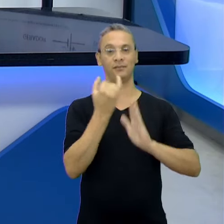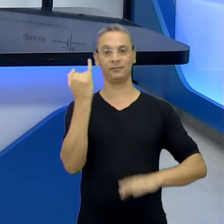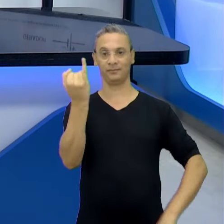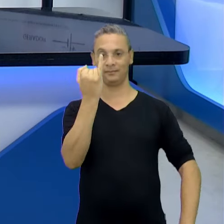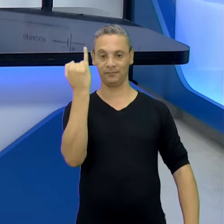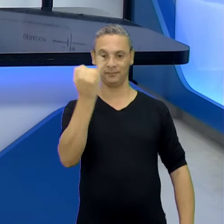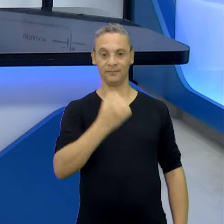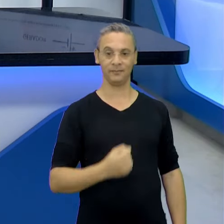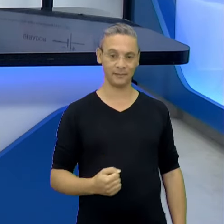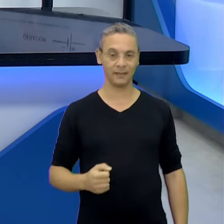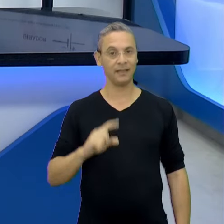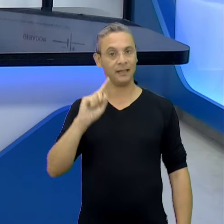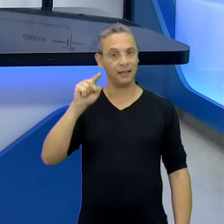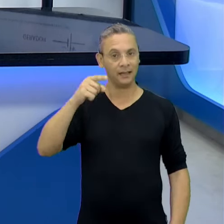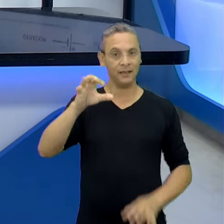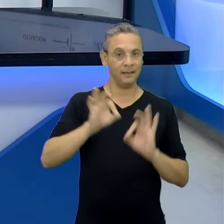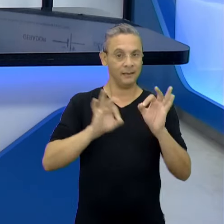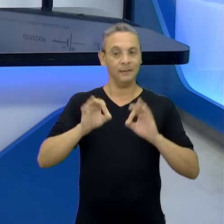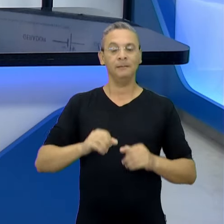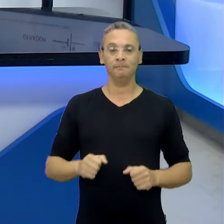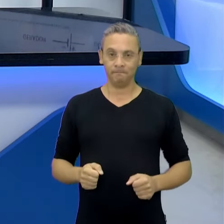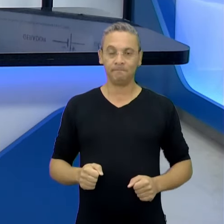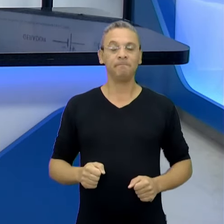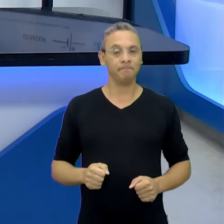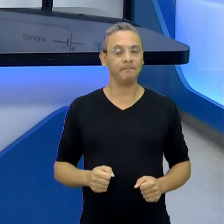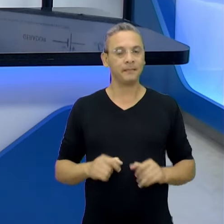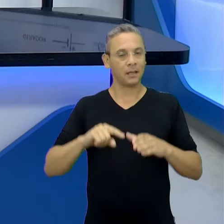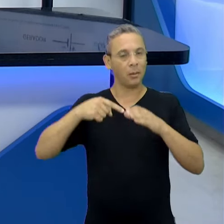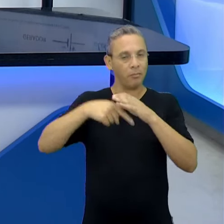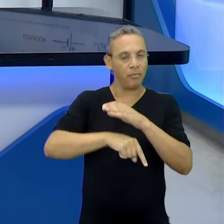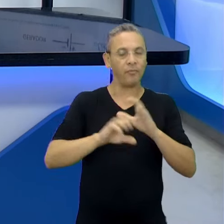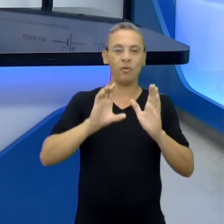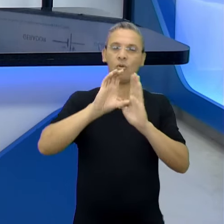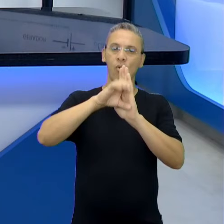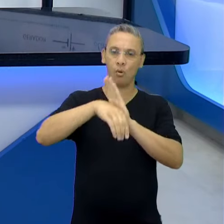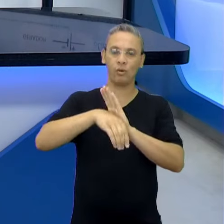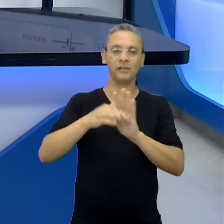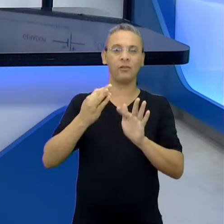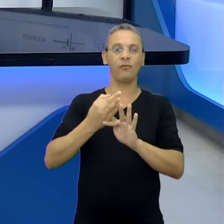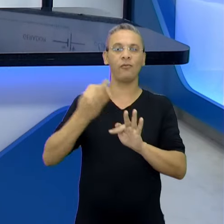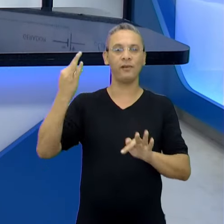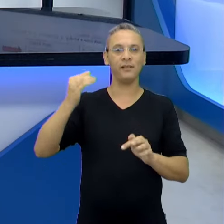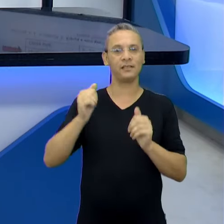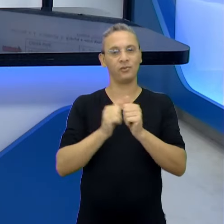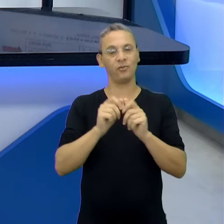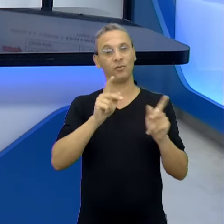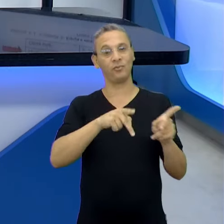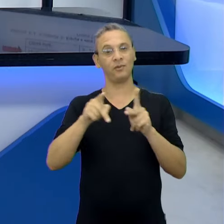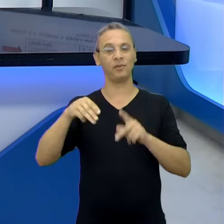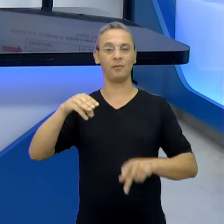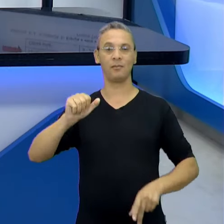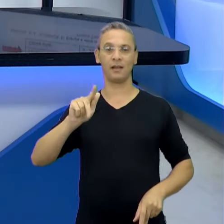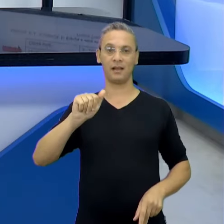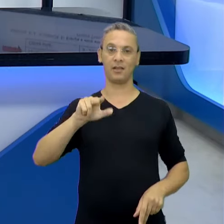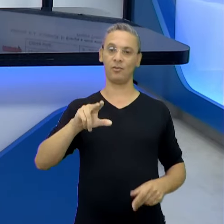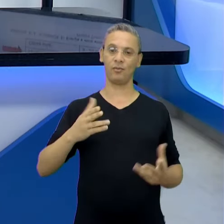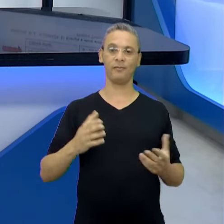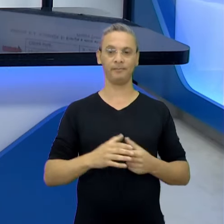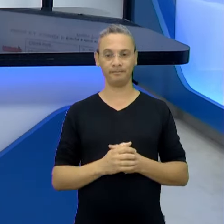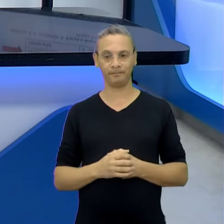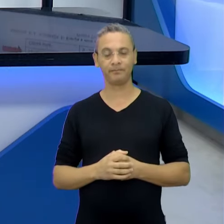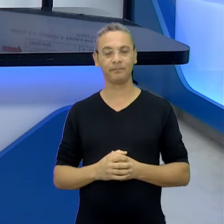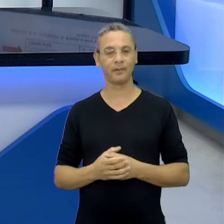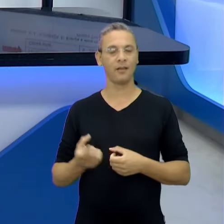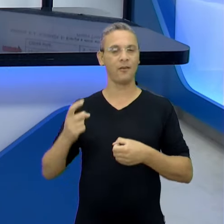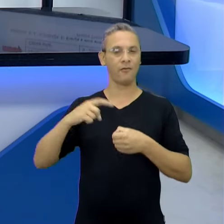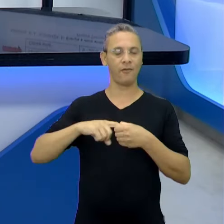essencial. Daqui a pouco a gente vai estar fazendo o circuito elétrico, né? Aprofundando aí os conceitos de física aqui com o professor Magno. Bom,